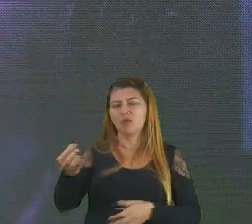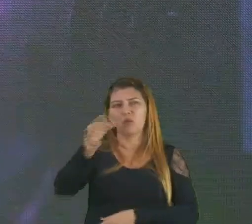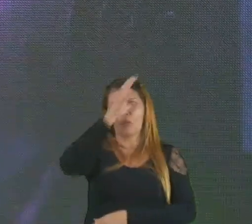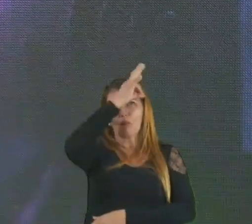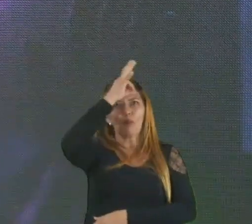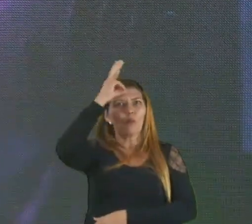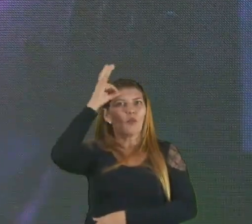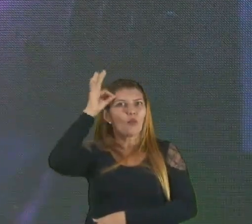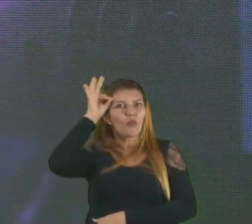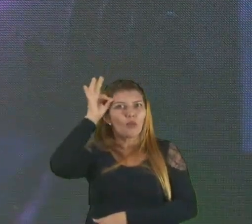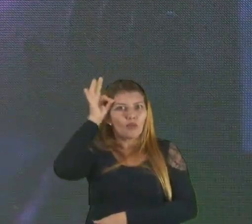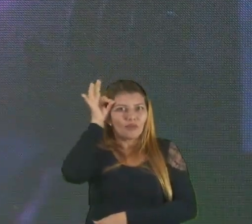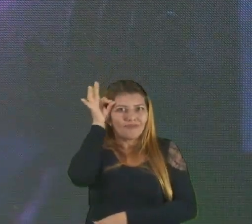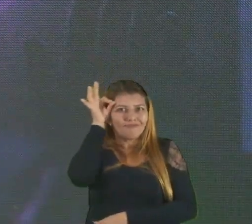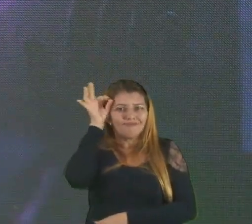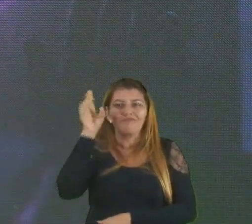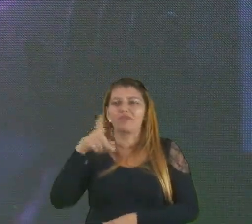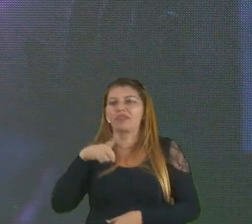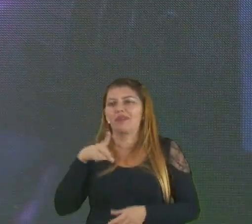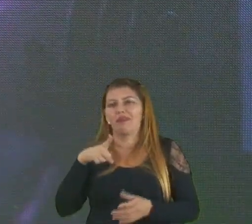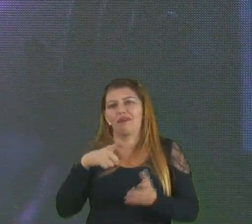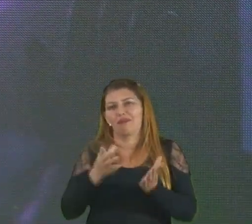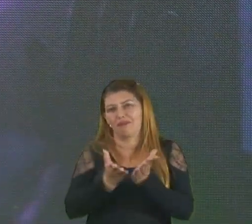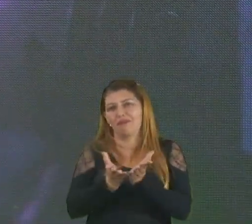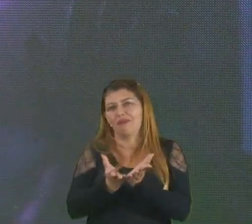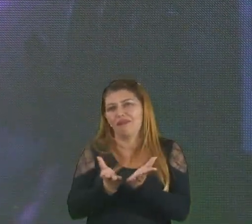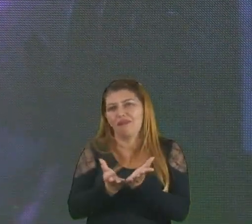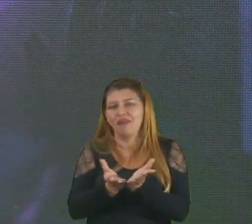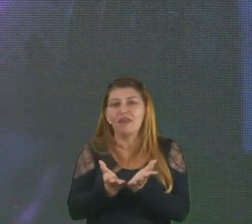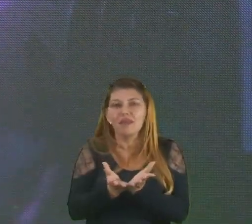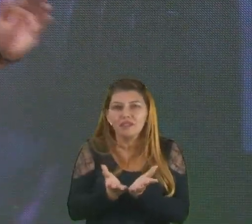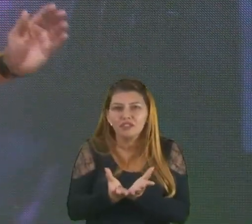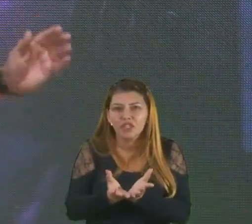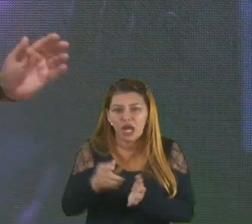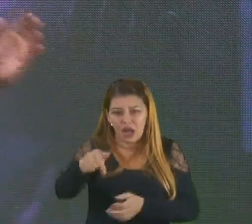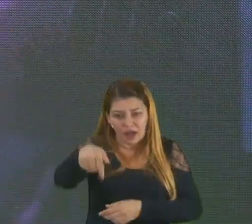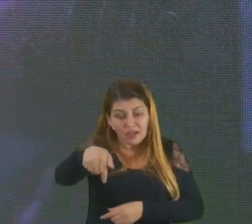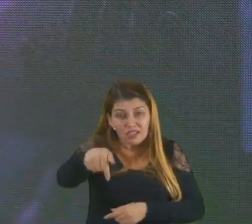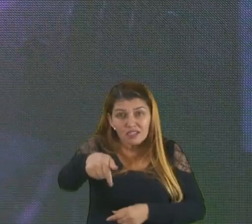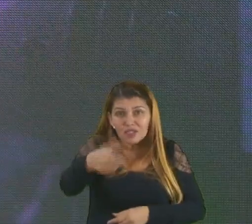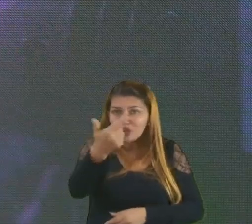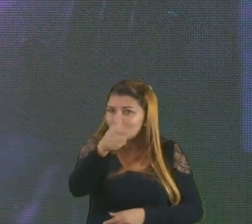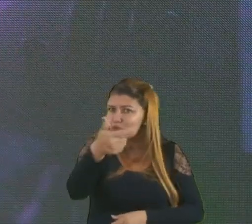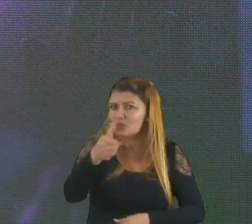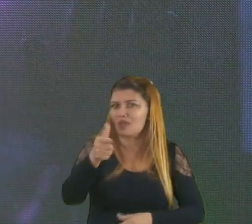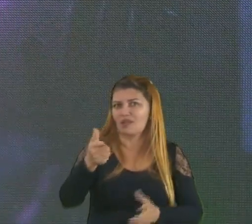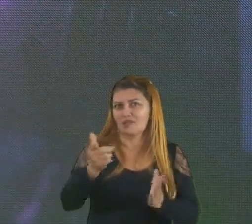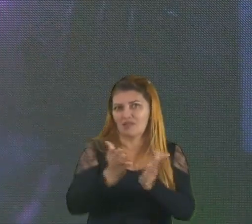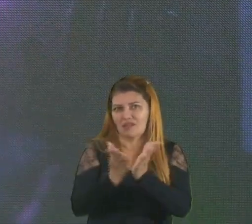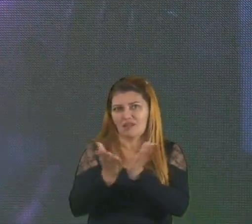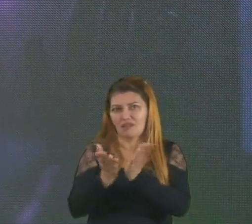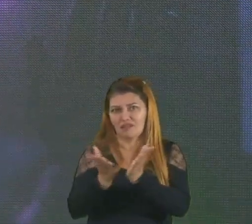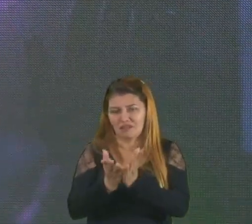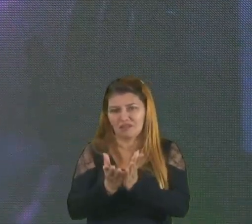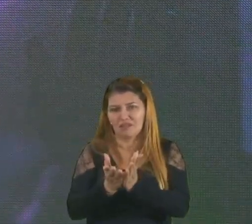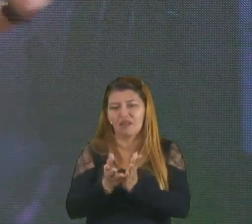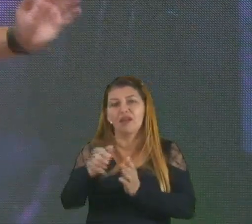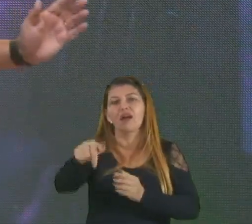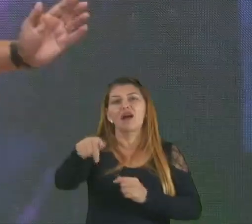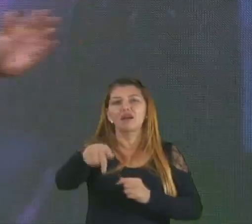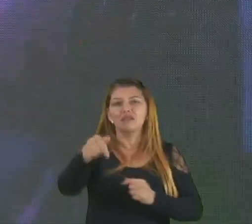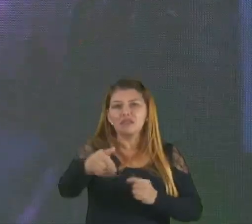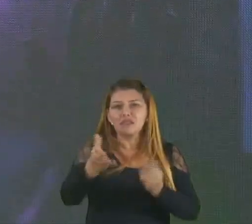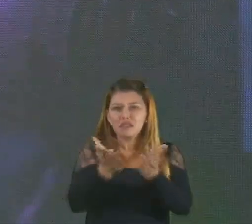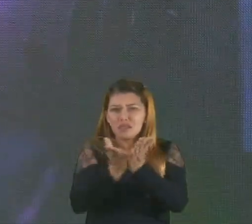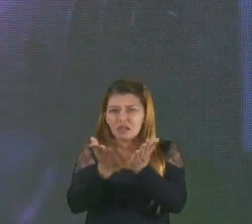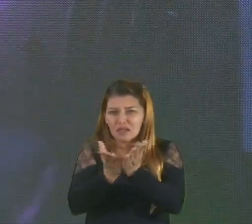Como tem crente, irmãos, presta atenção, nessa igreja não tem, glória a Deus, viu, pastor Adeio? Essa igreja